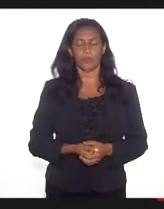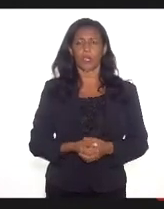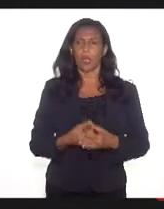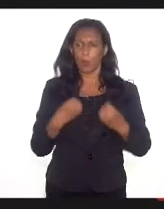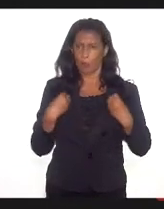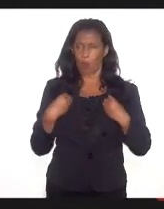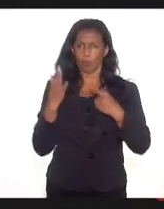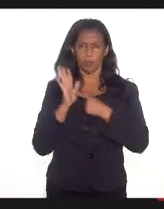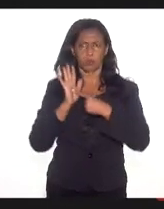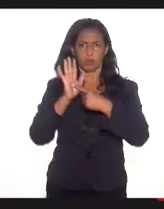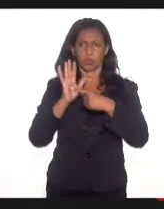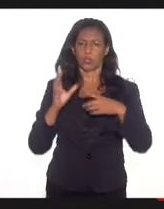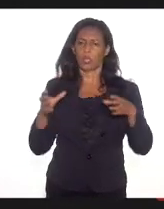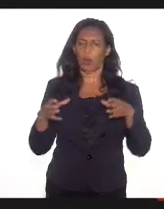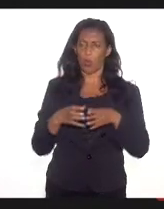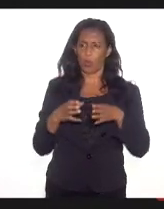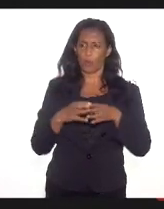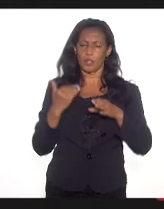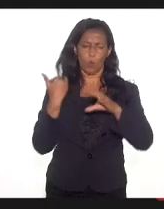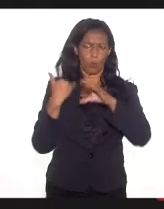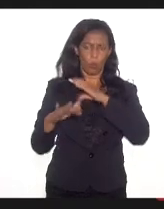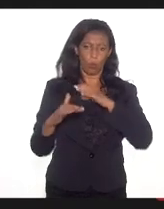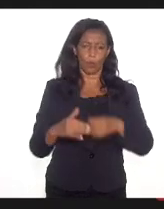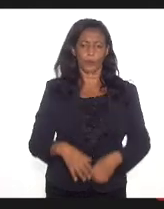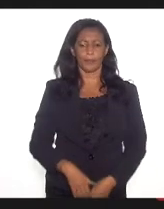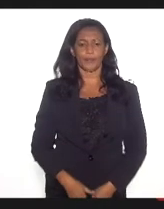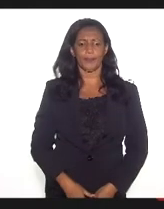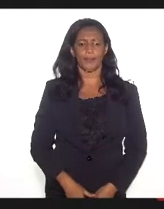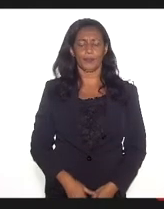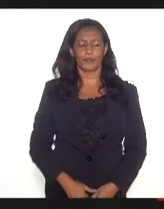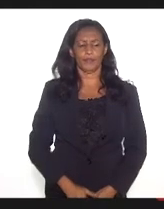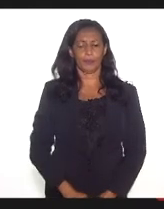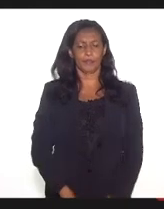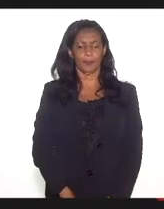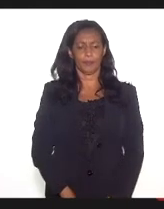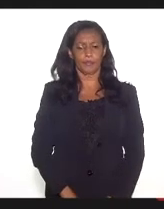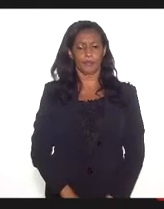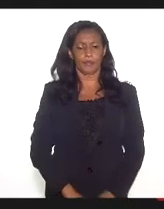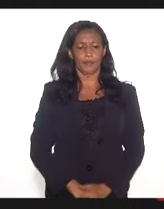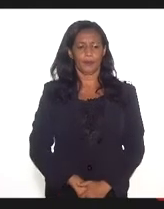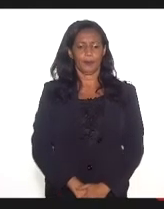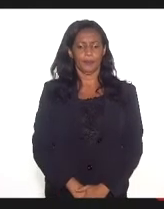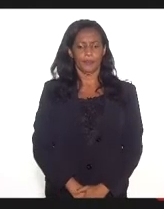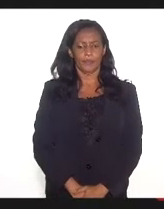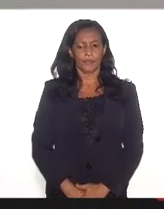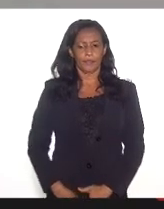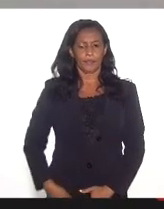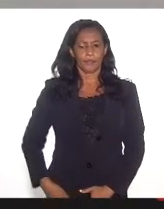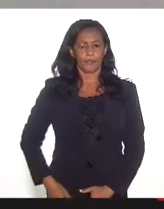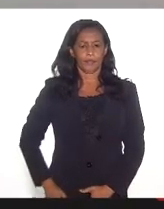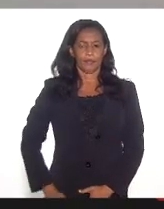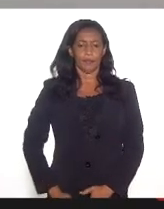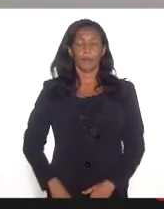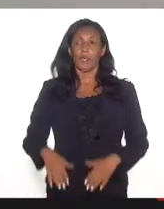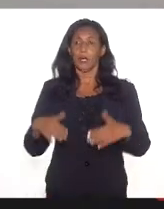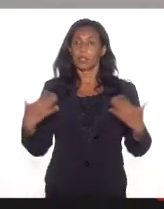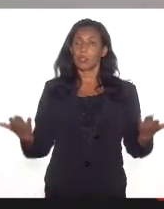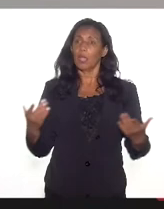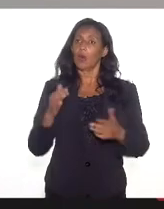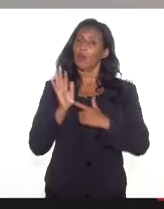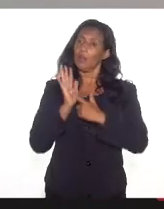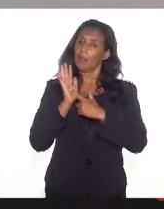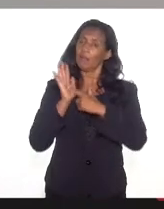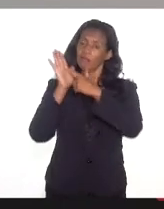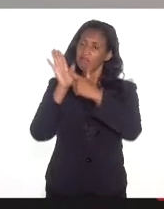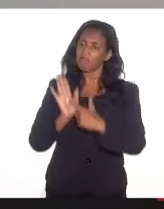disposição também da comissão pode Henrique é isso? bom então Renato eu acho que era isso eu queria ainda